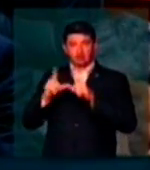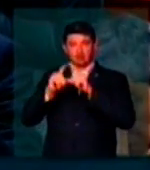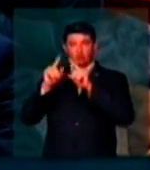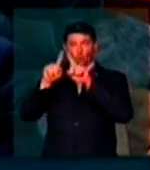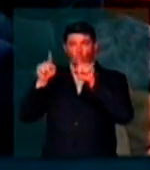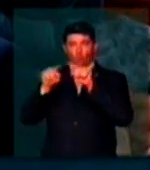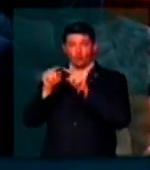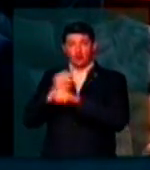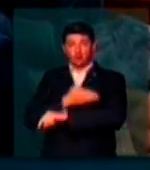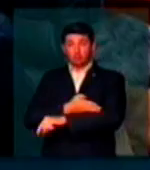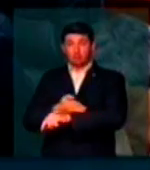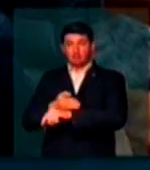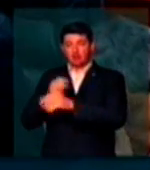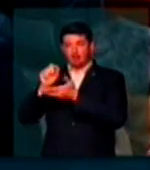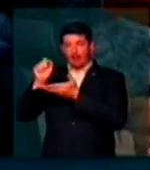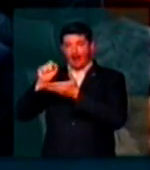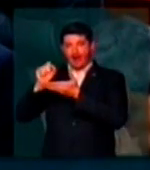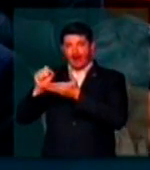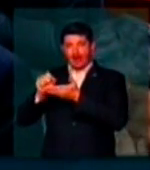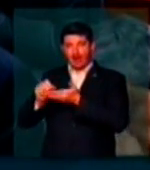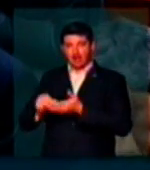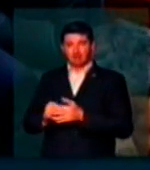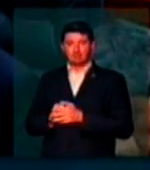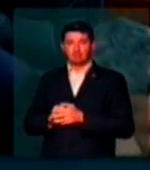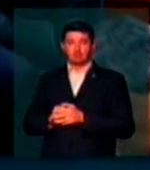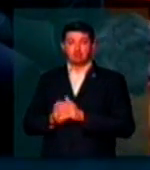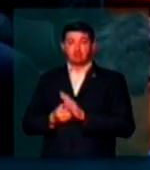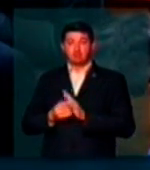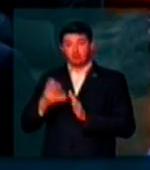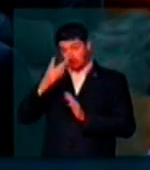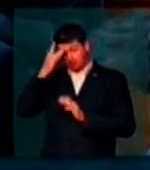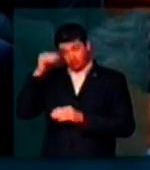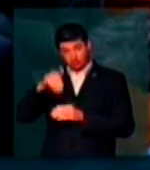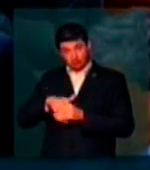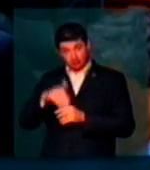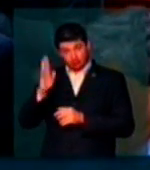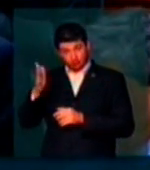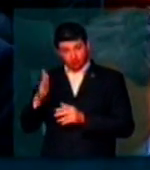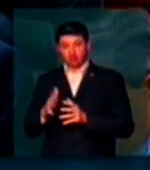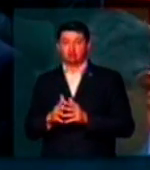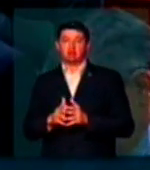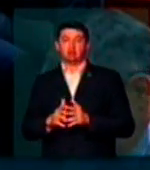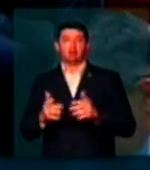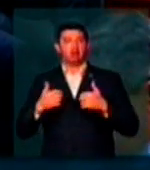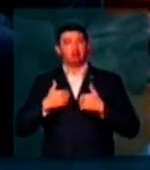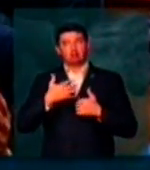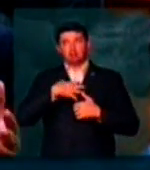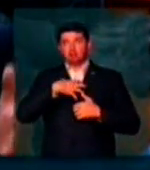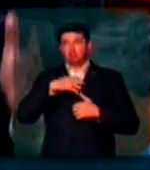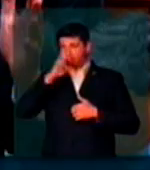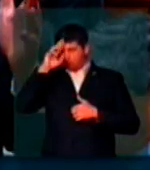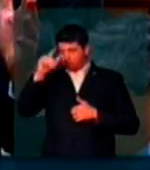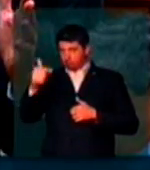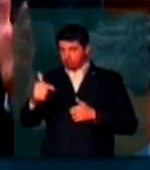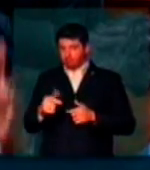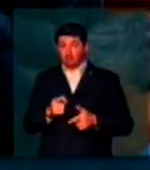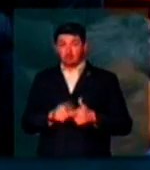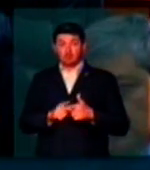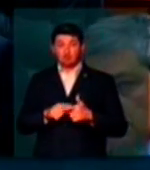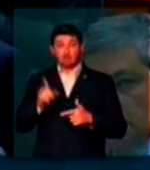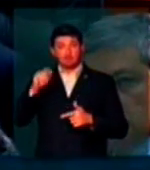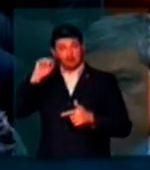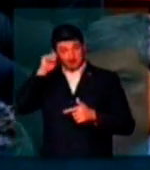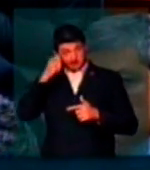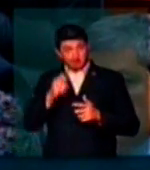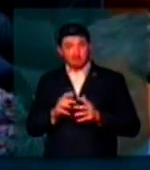quadrinhos em branco para preencher. Obviamente, muita gente já tinha votado. Eu não posso ter me enganado, porque era em